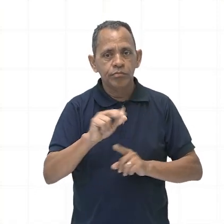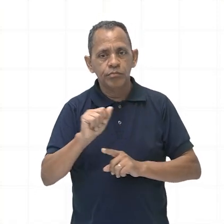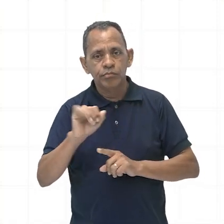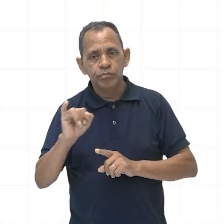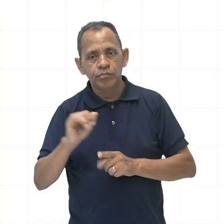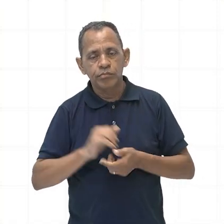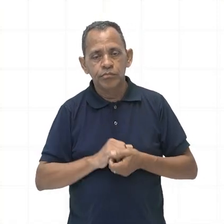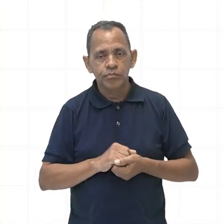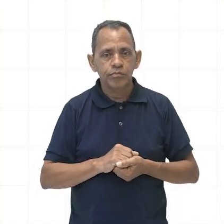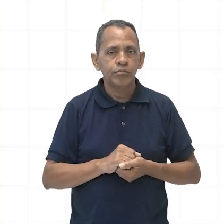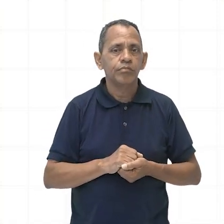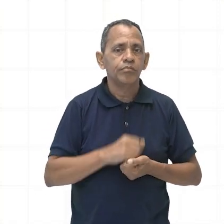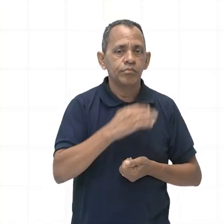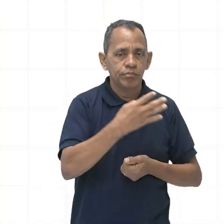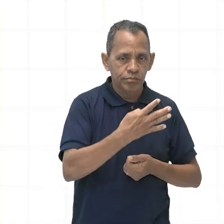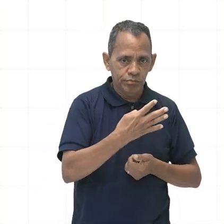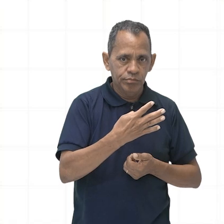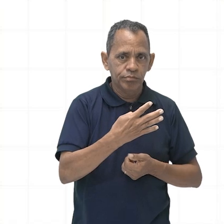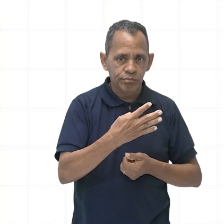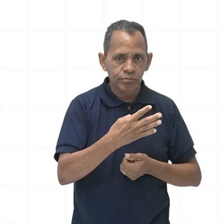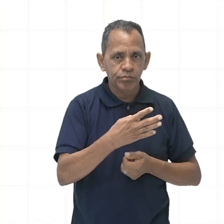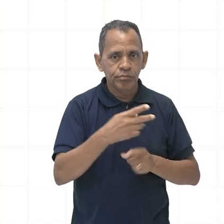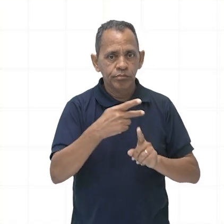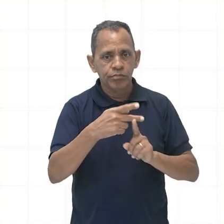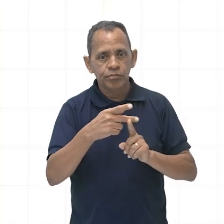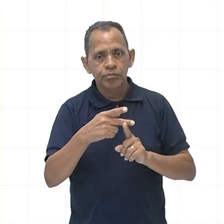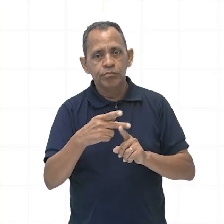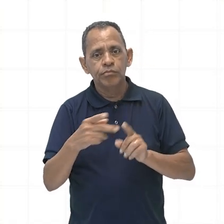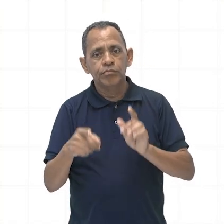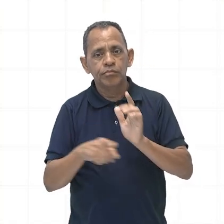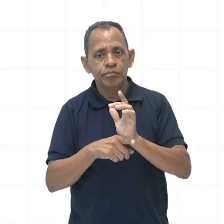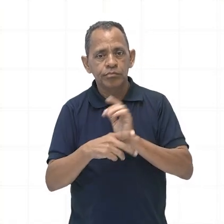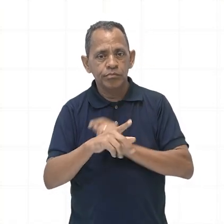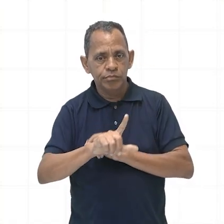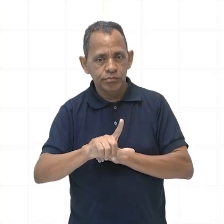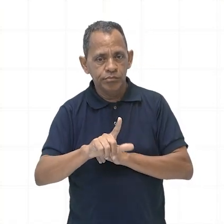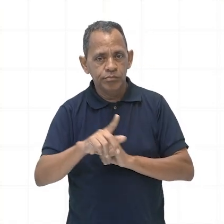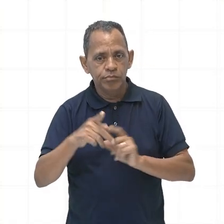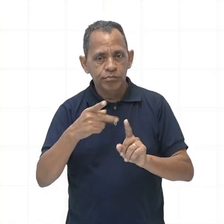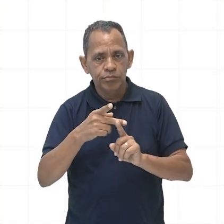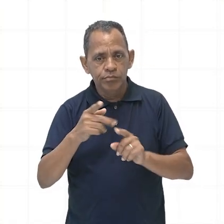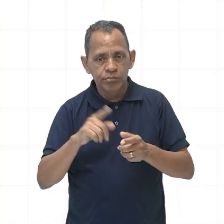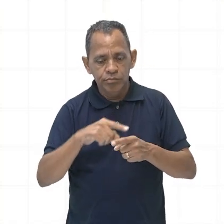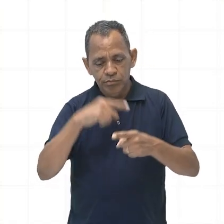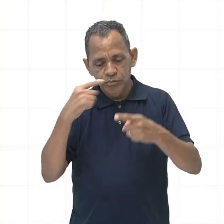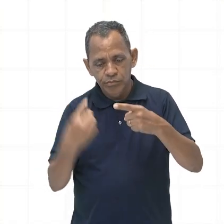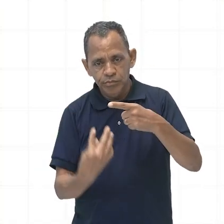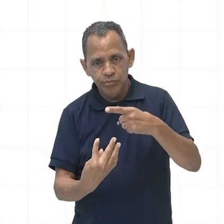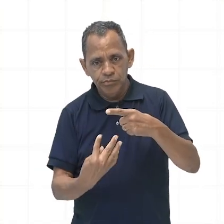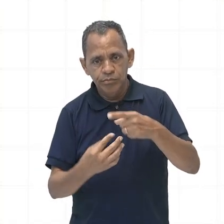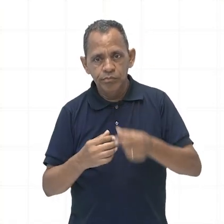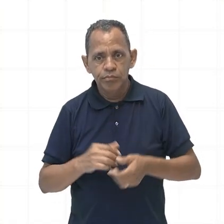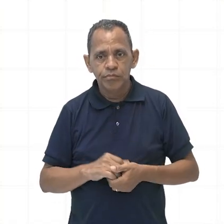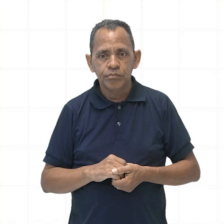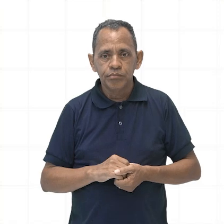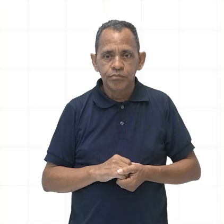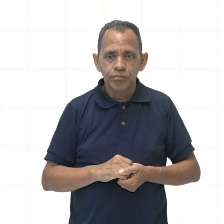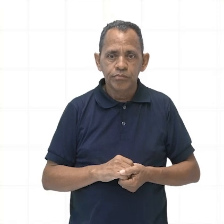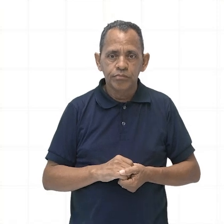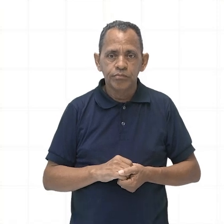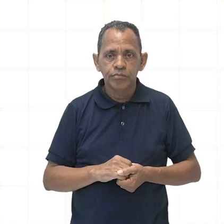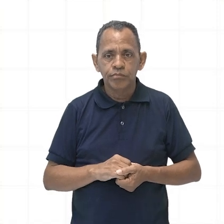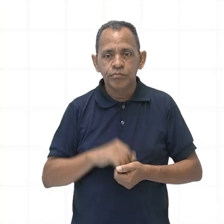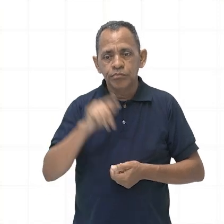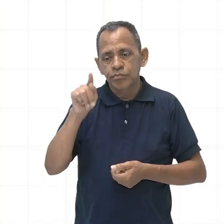ao quadrado menos L ao quadrado, 3L ao quadrado, sobre o 4. Então, agora, para eu eliminar